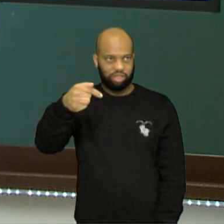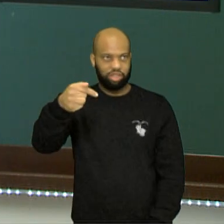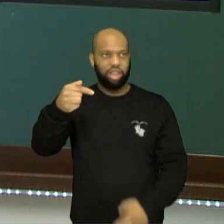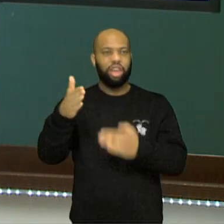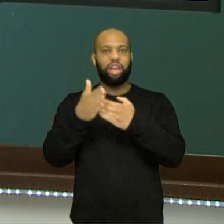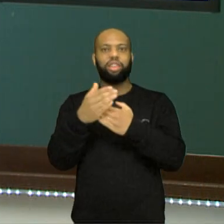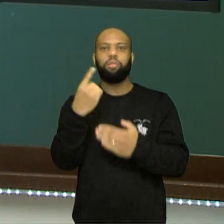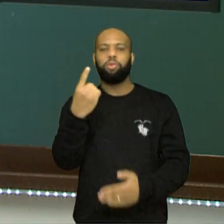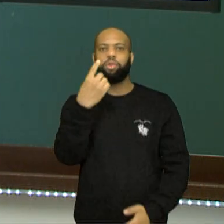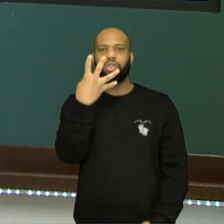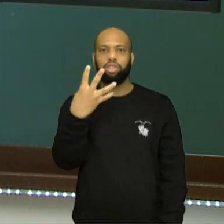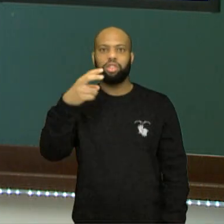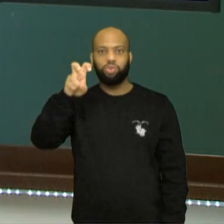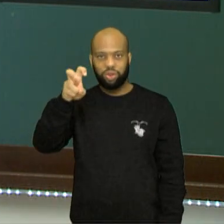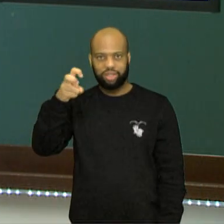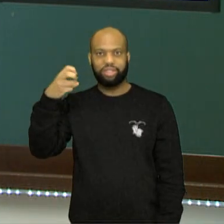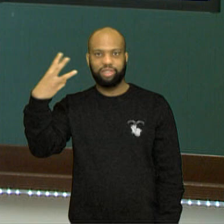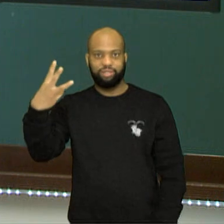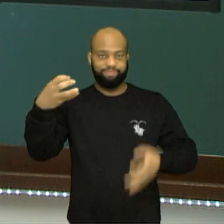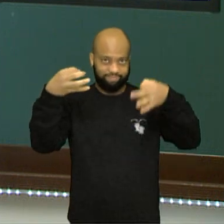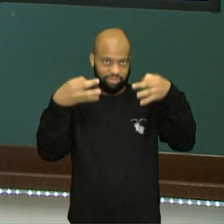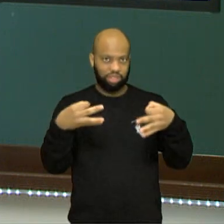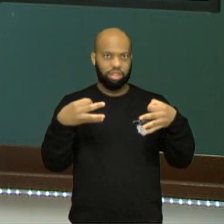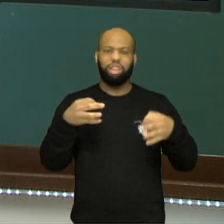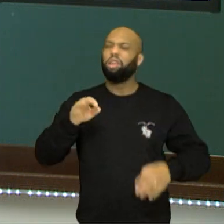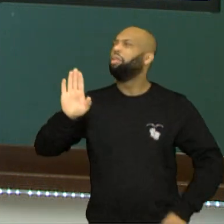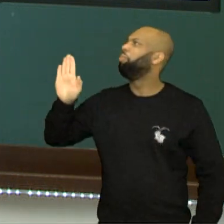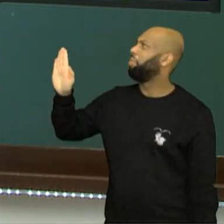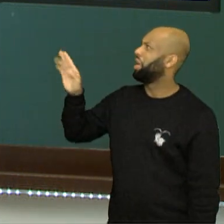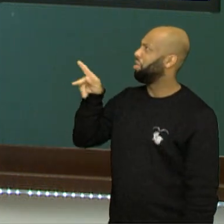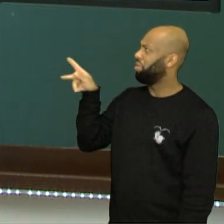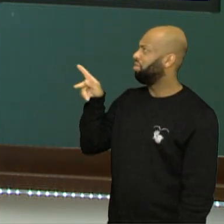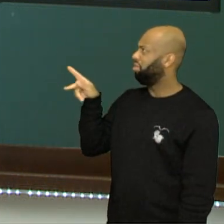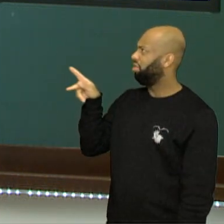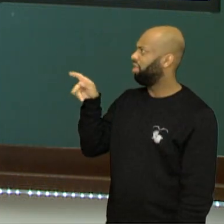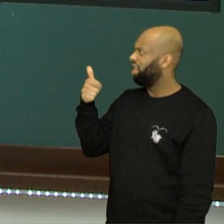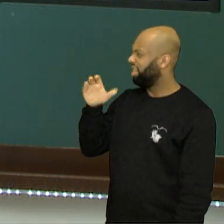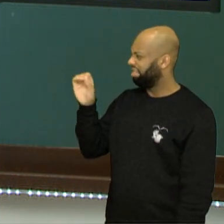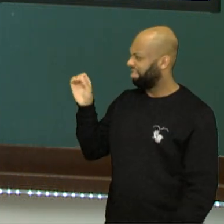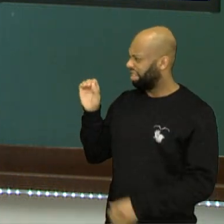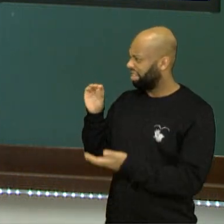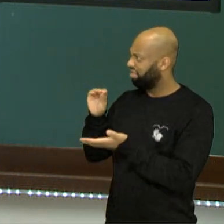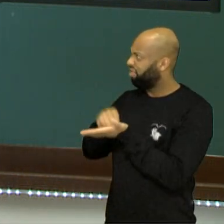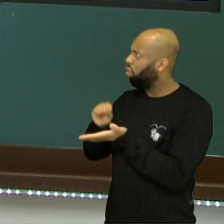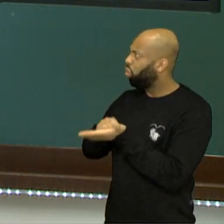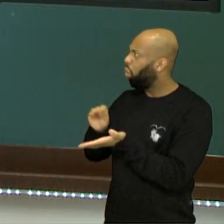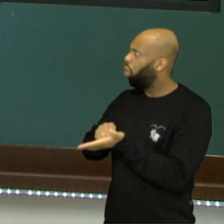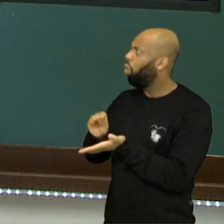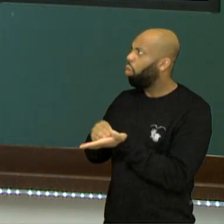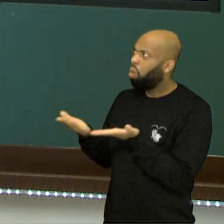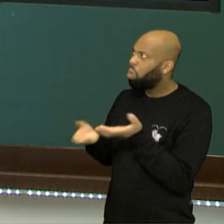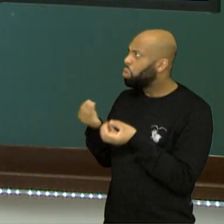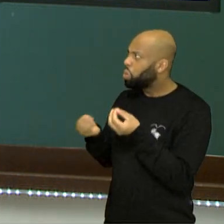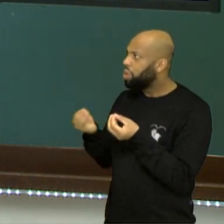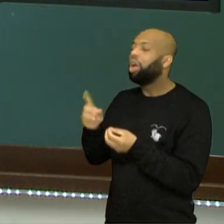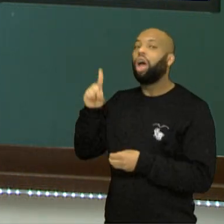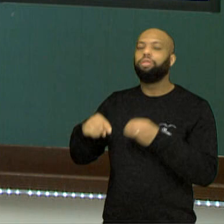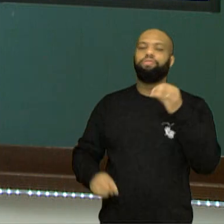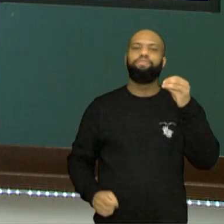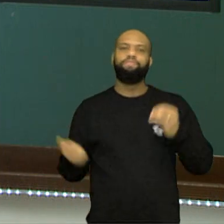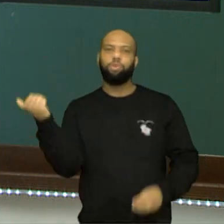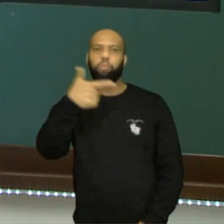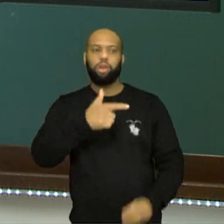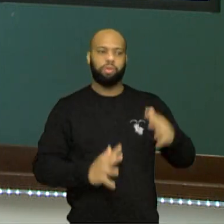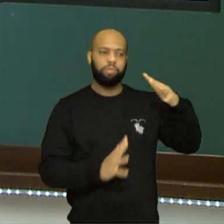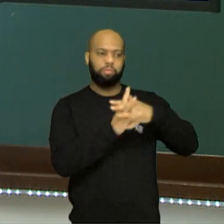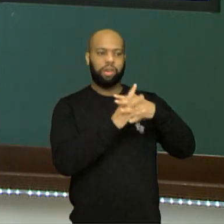1337 a 1453. Ué, professor, mas espera aí, não foi 100 anos, foi mais que 100 anos. Sim, pessoal, foi mais que 100 anos, mas a